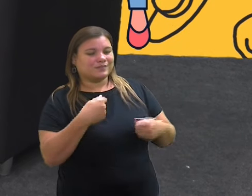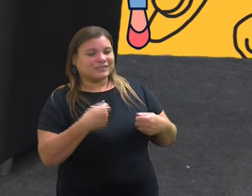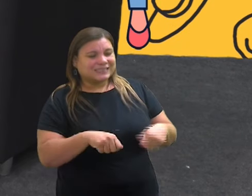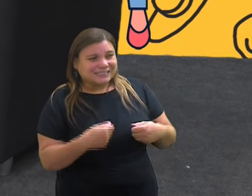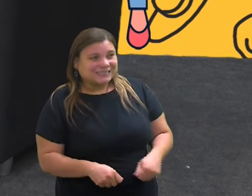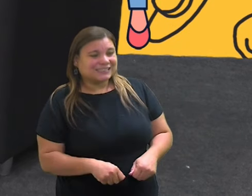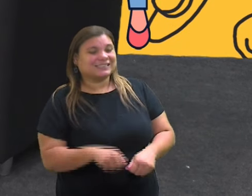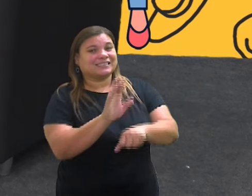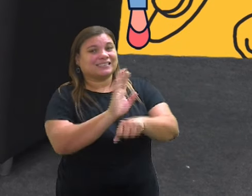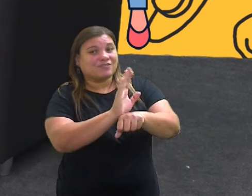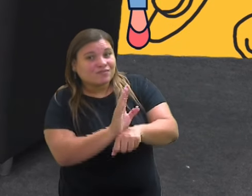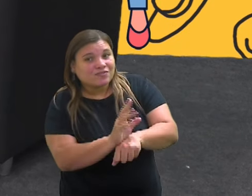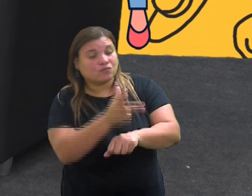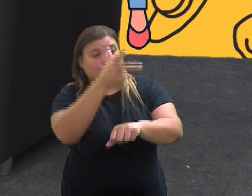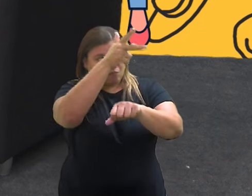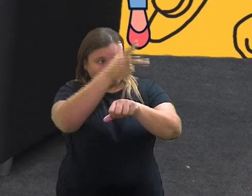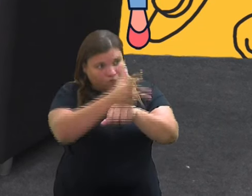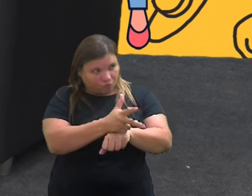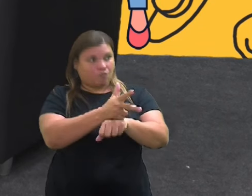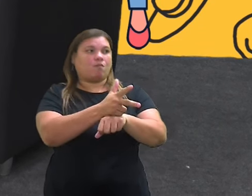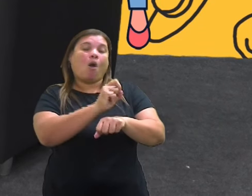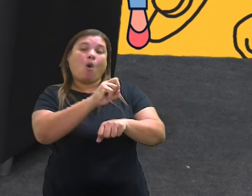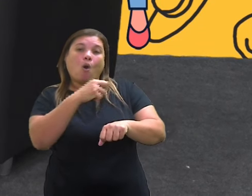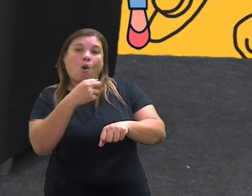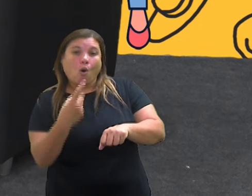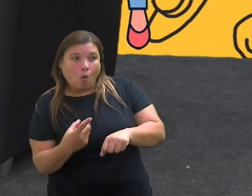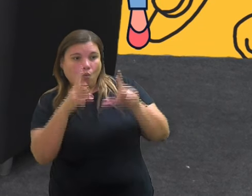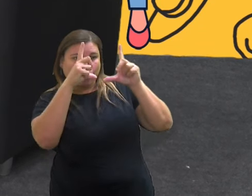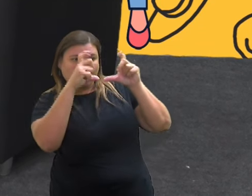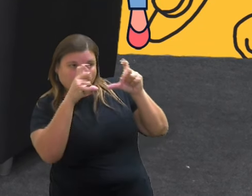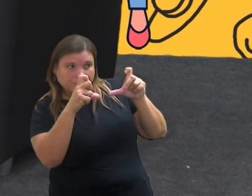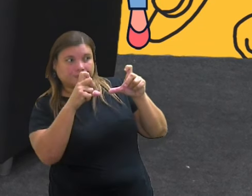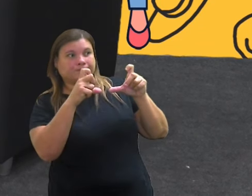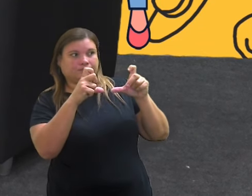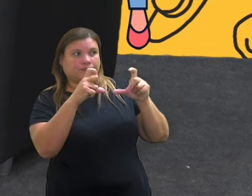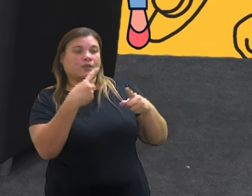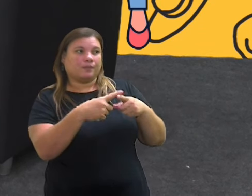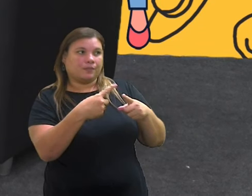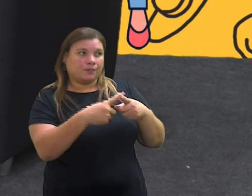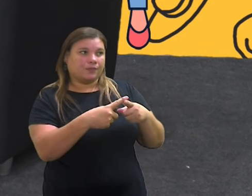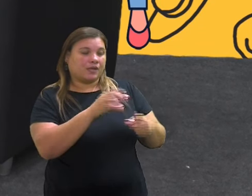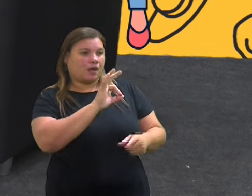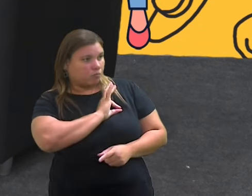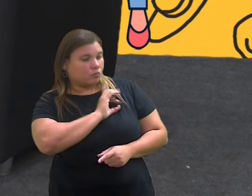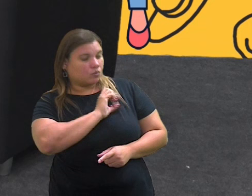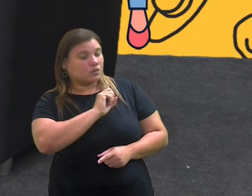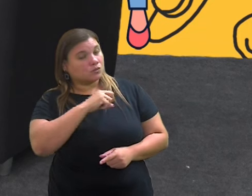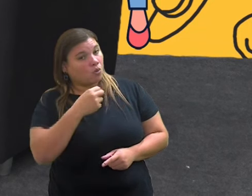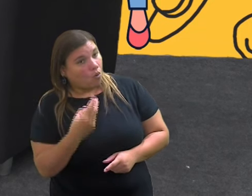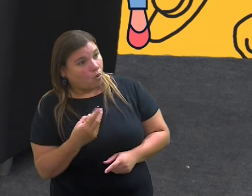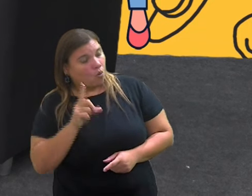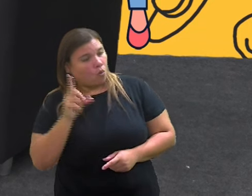maus tratos. Então, quando tem vídeo e foto, fica-se mais claro para a polícia ou tanto a zoonose fazer, né,